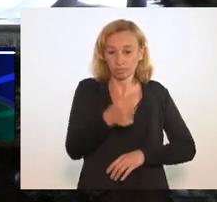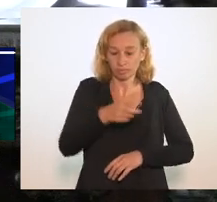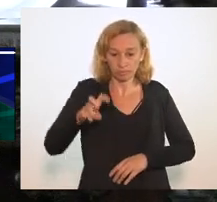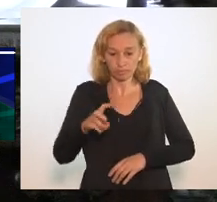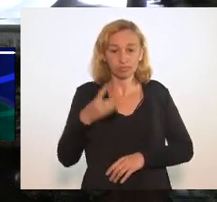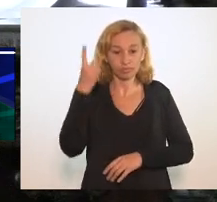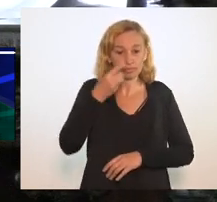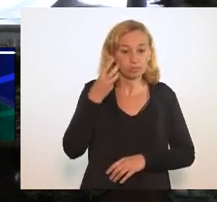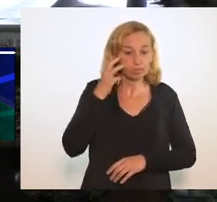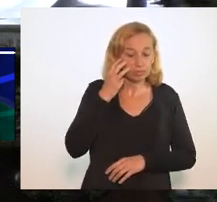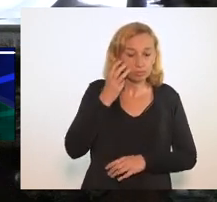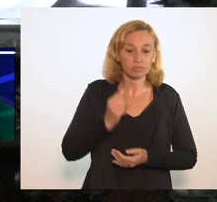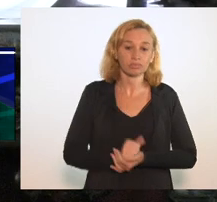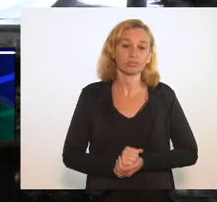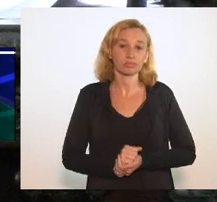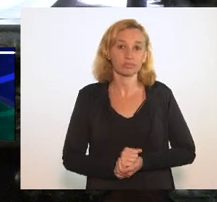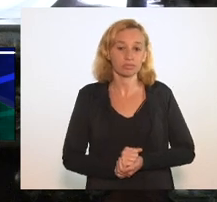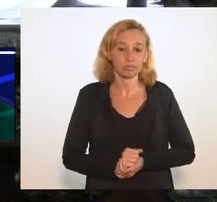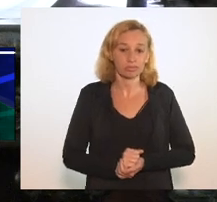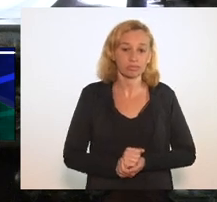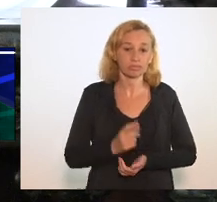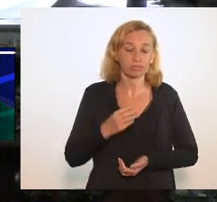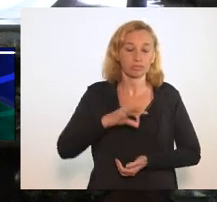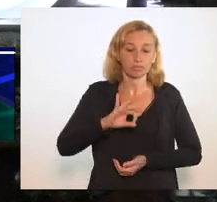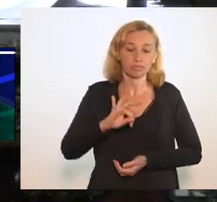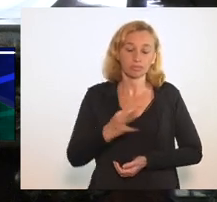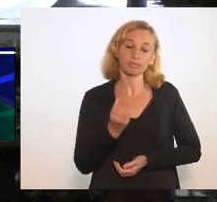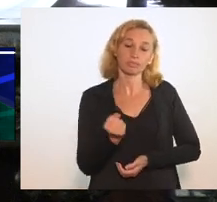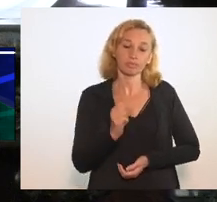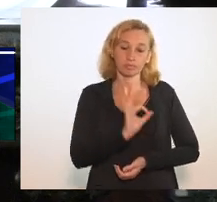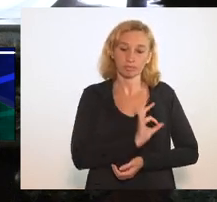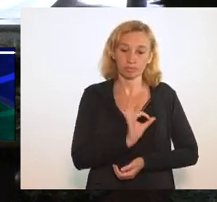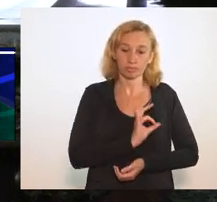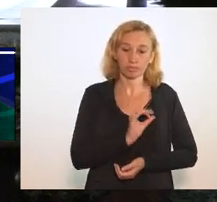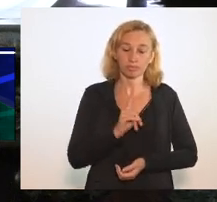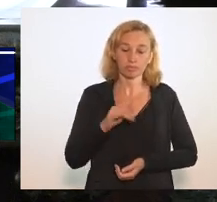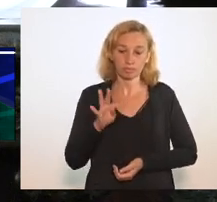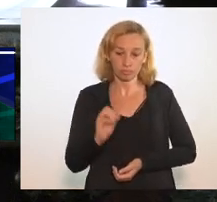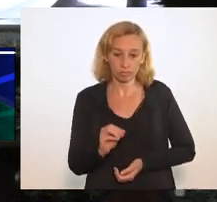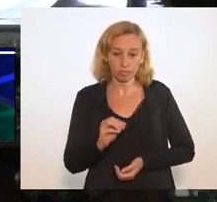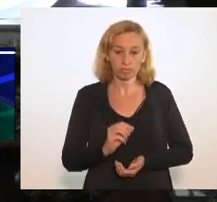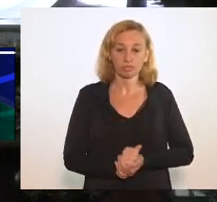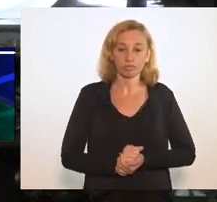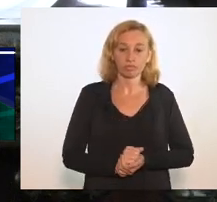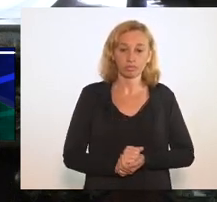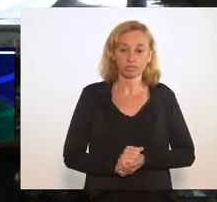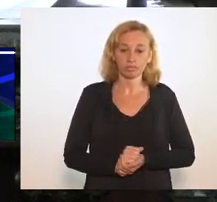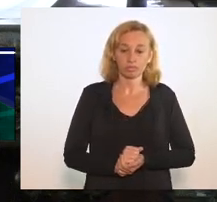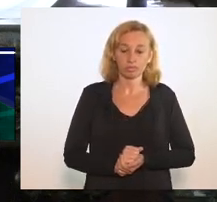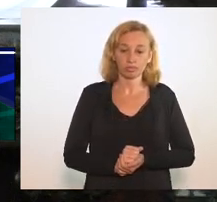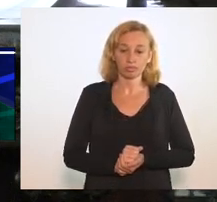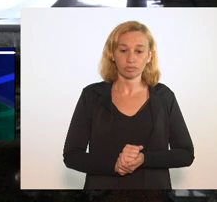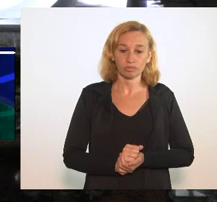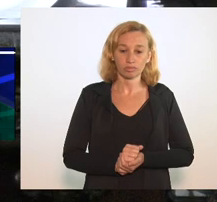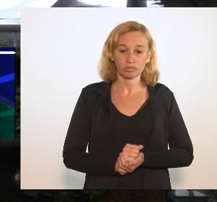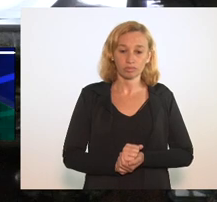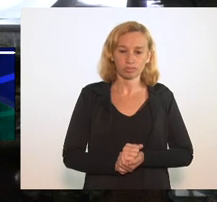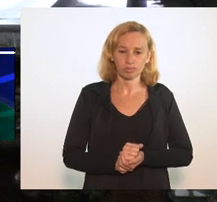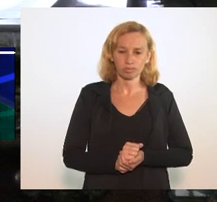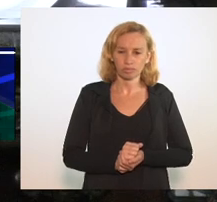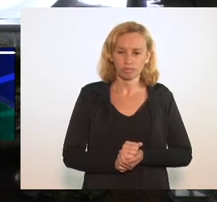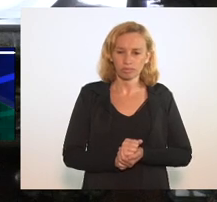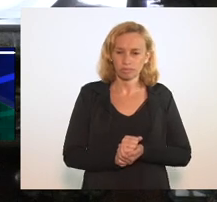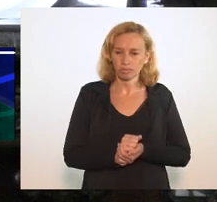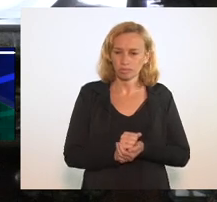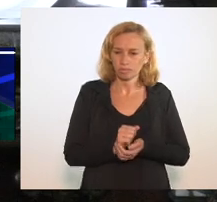dos deputados Valdeque Carneiro, Marta Rocha e Gustavo Tutuca, que dispõe sobre o monitoramento eletrônico do agressor por